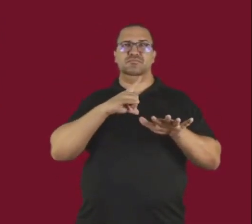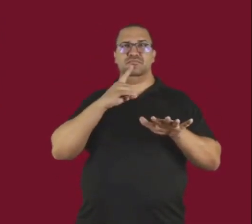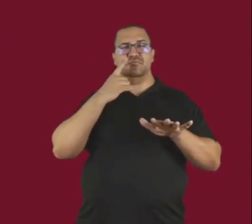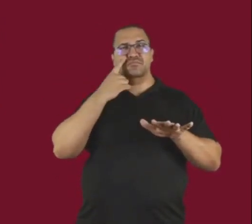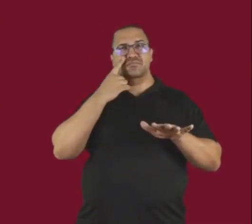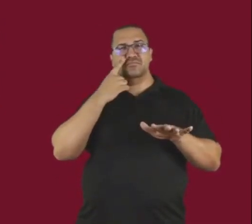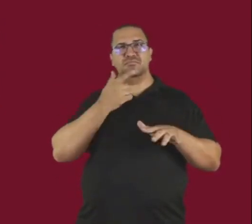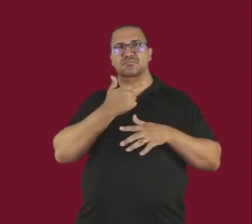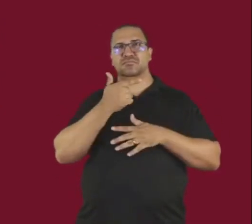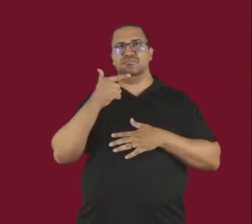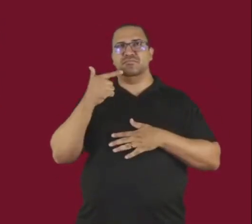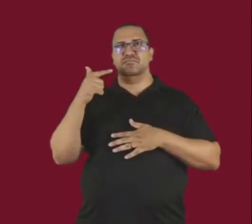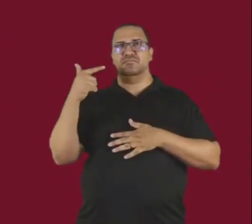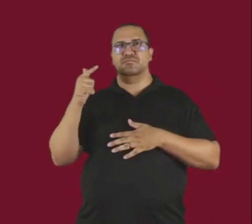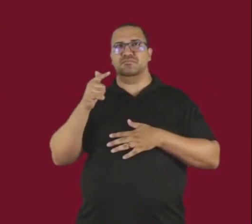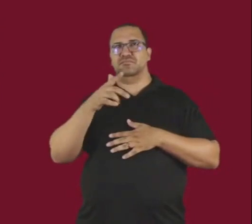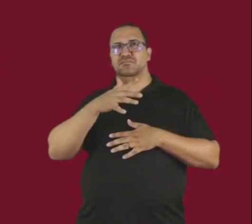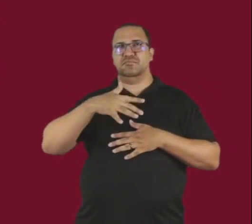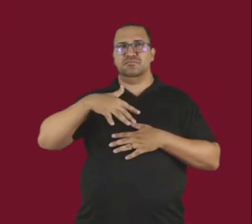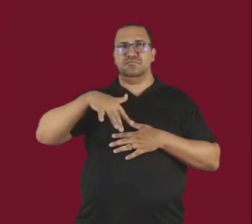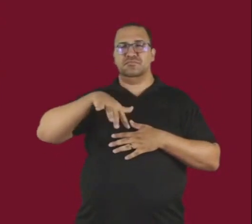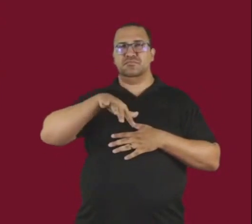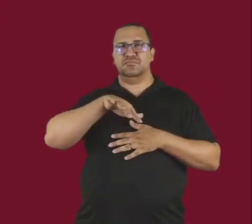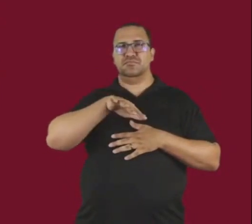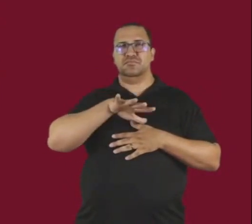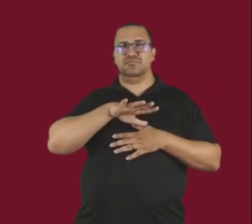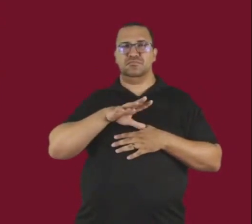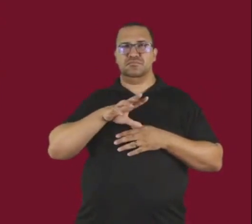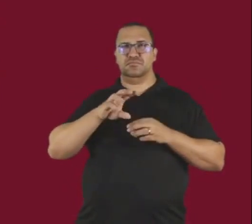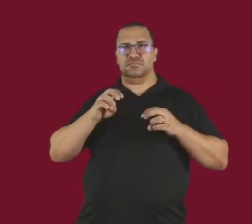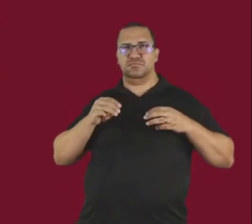não tem uma ministra indígena